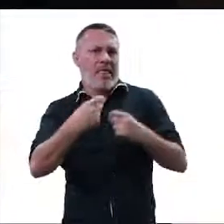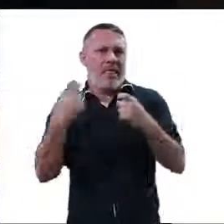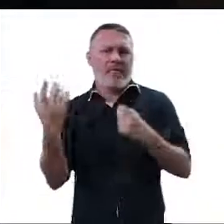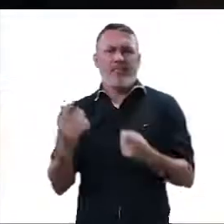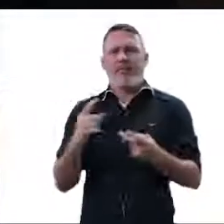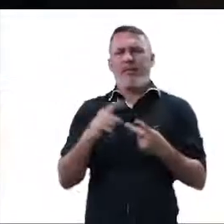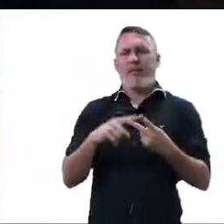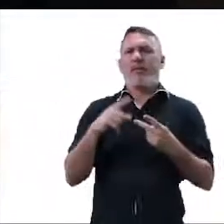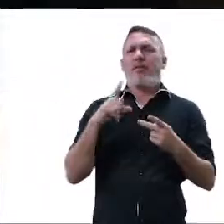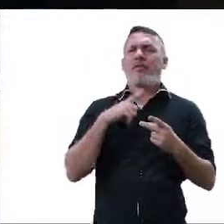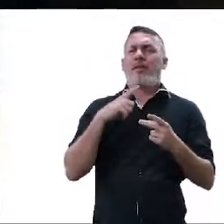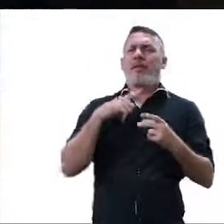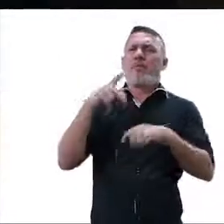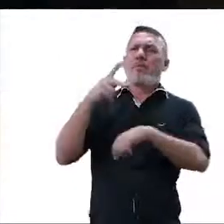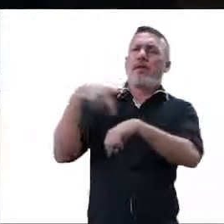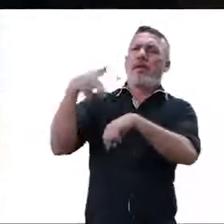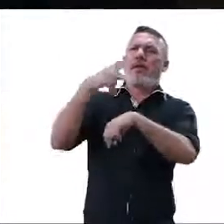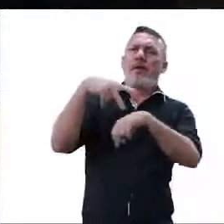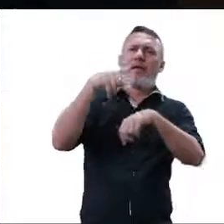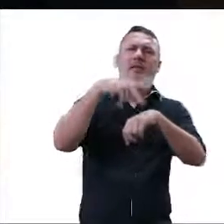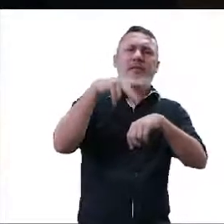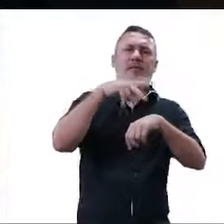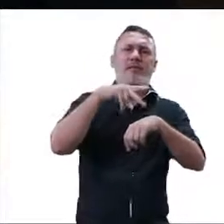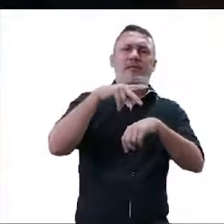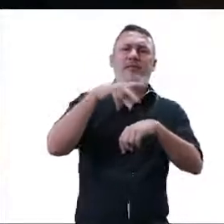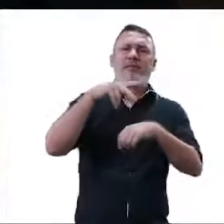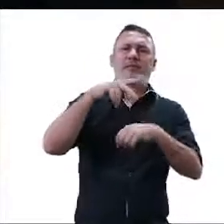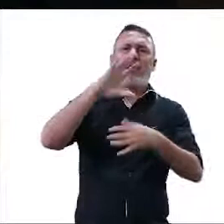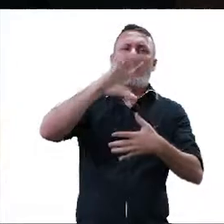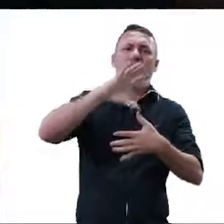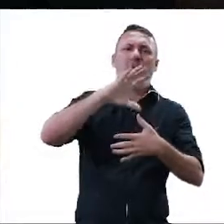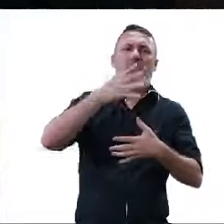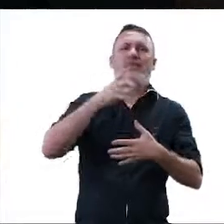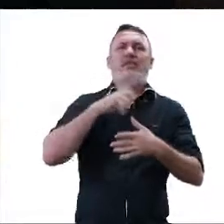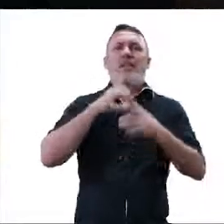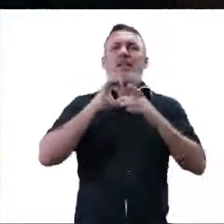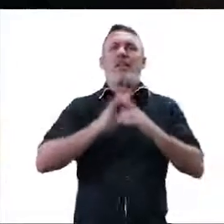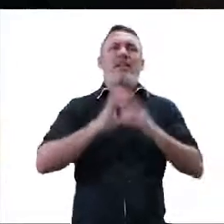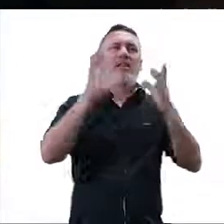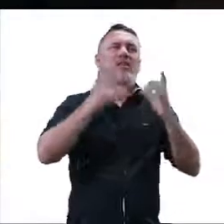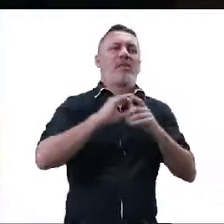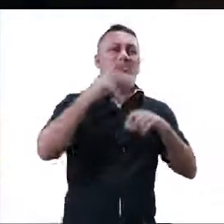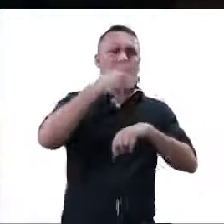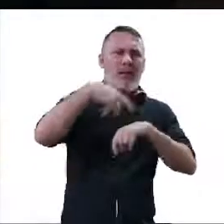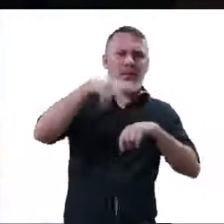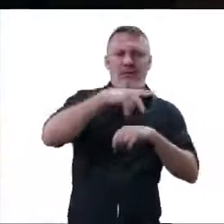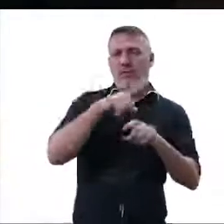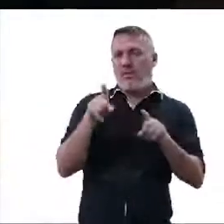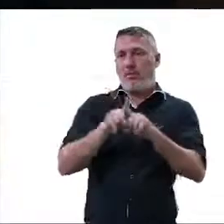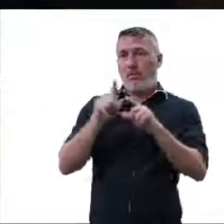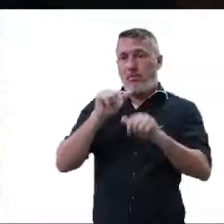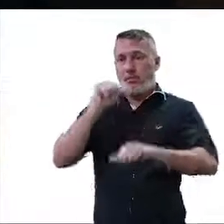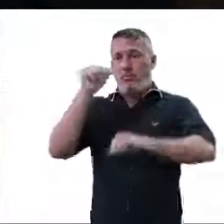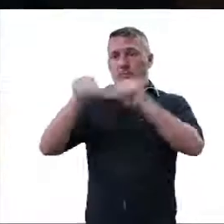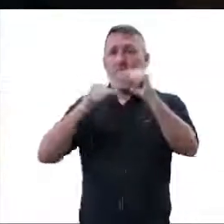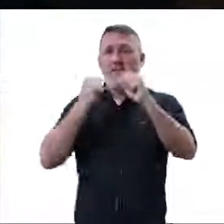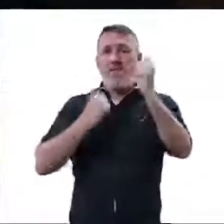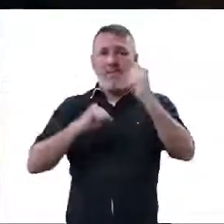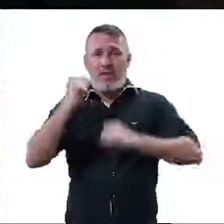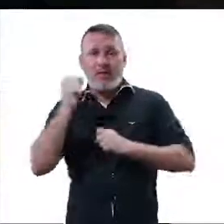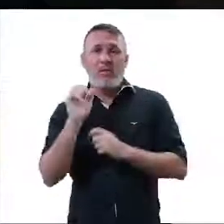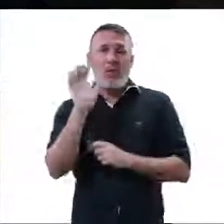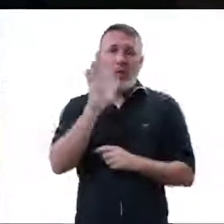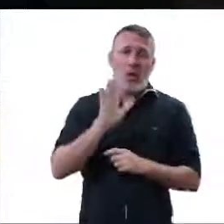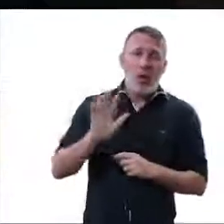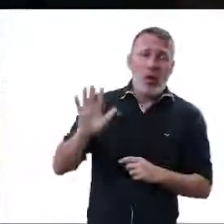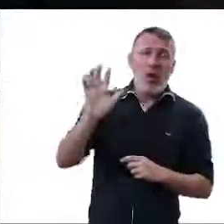os processos de independência na América Espanhola, vai ver a consolidação da Revolução Industrial, revoluções